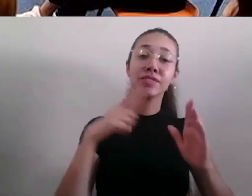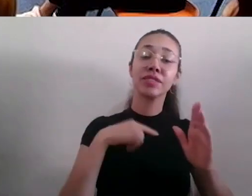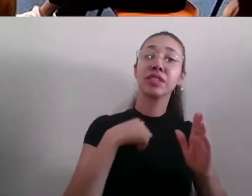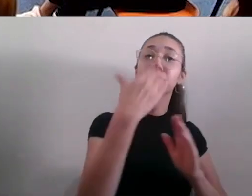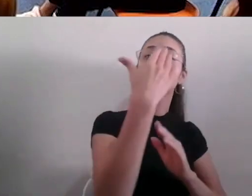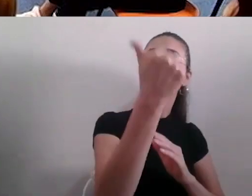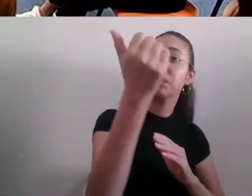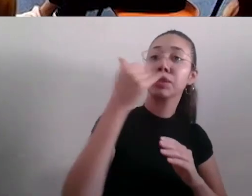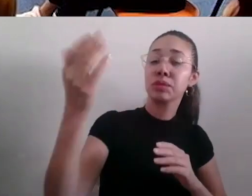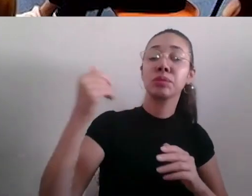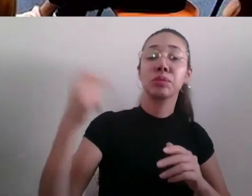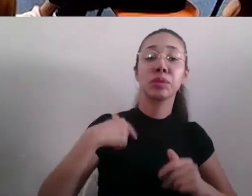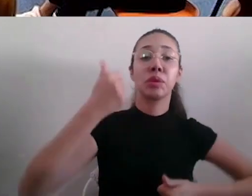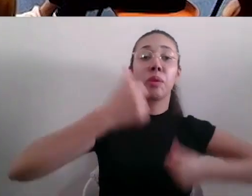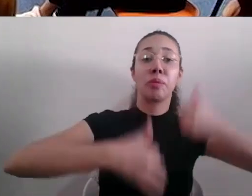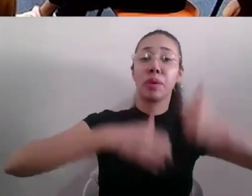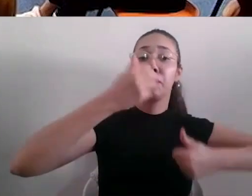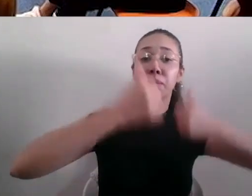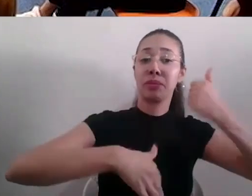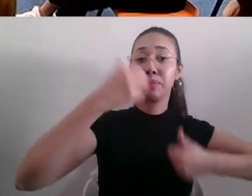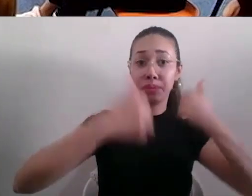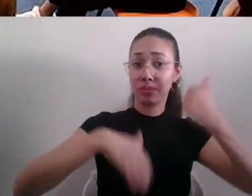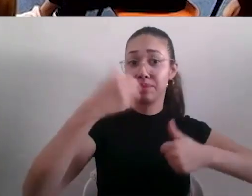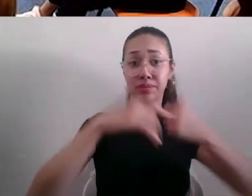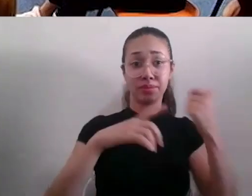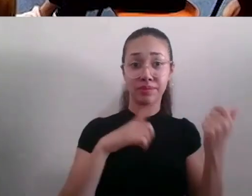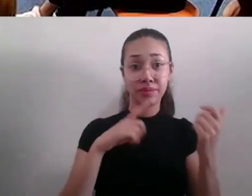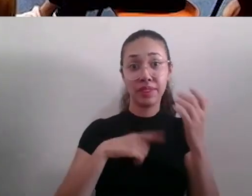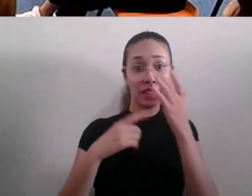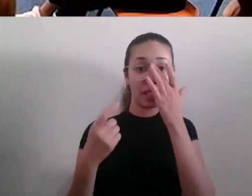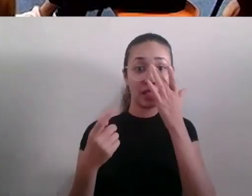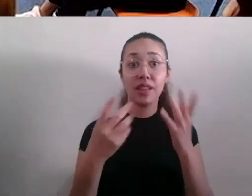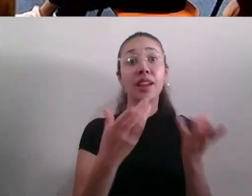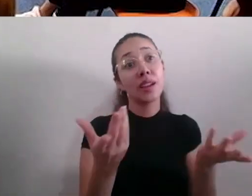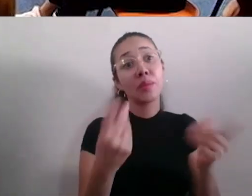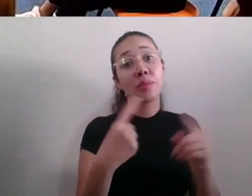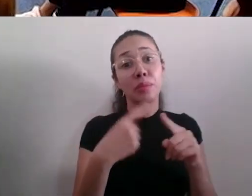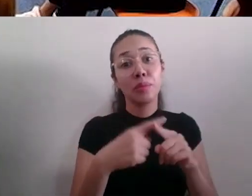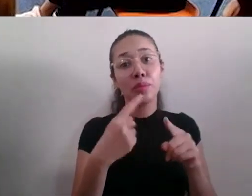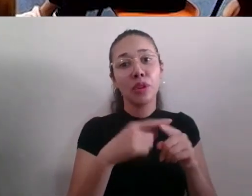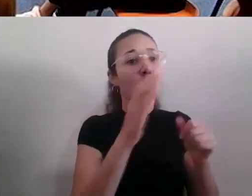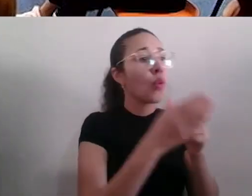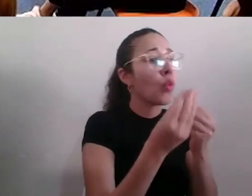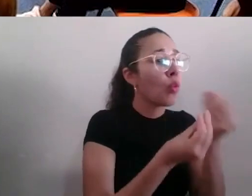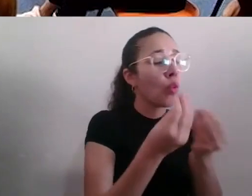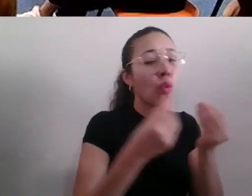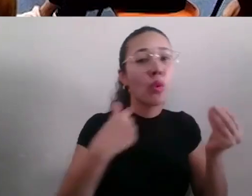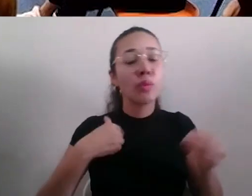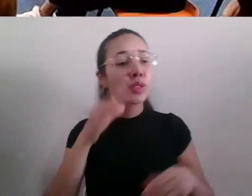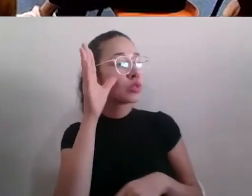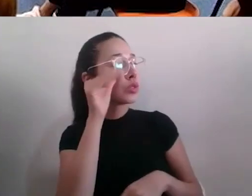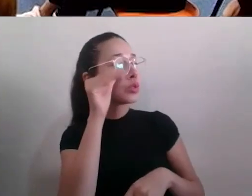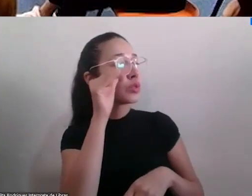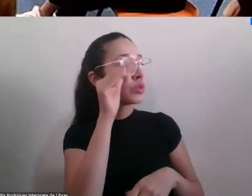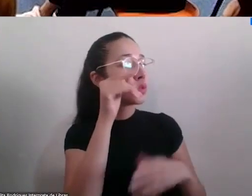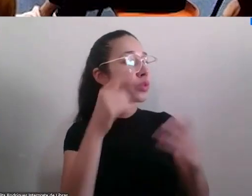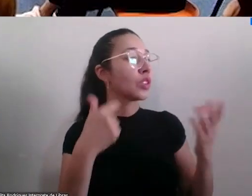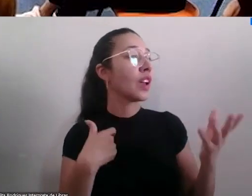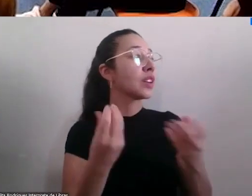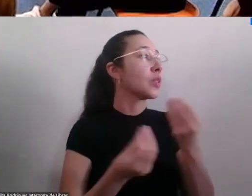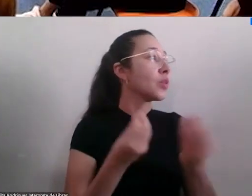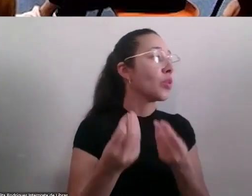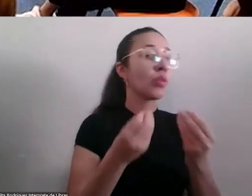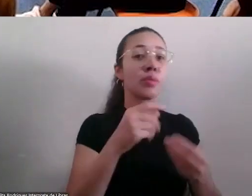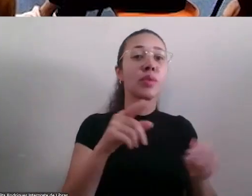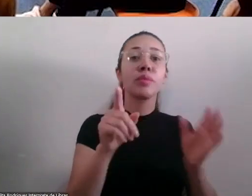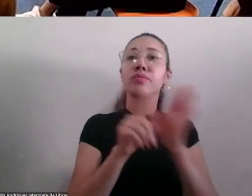porque justamente é uma caixa preta, então nós somos pessoas curiosas, a gente quer saber. A gente quer saber o que vocês acharam, a gente quer saber como funciona,